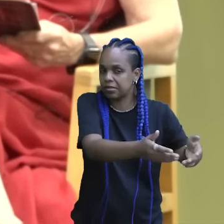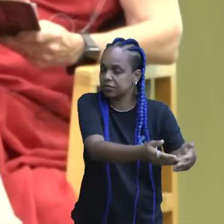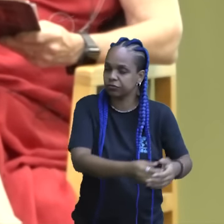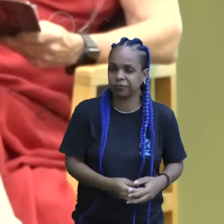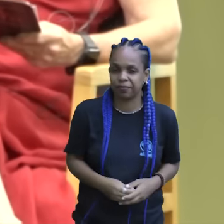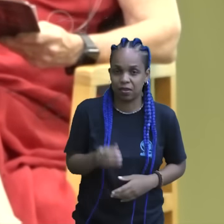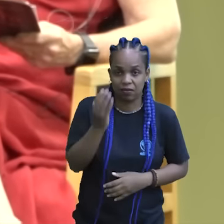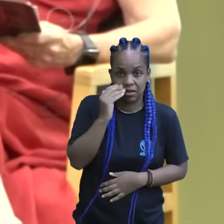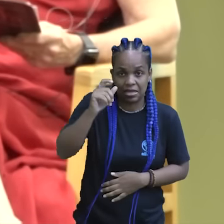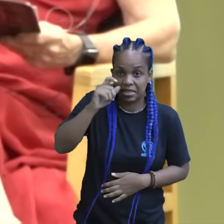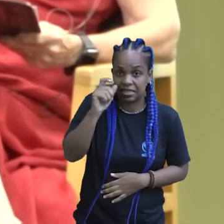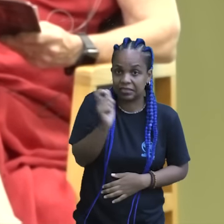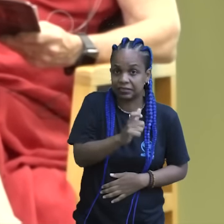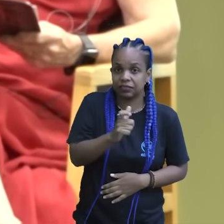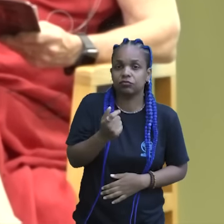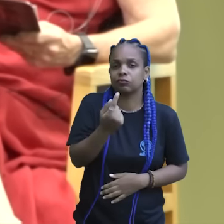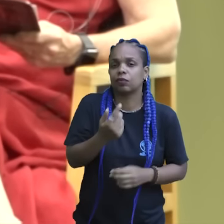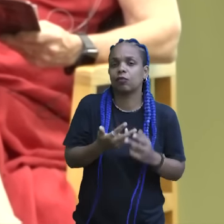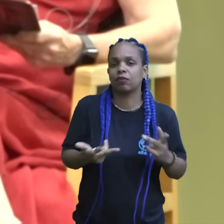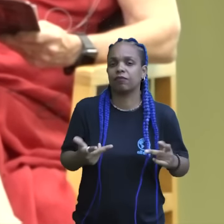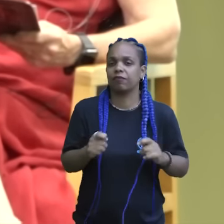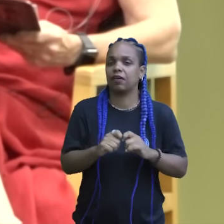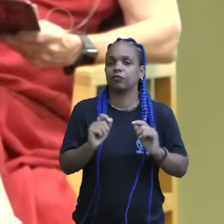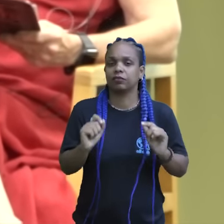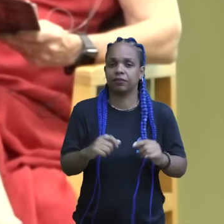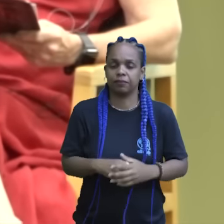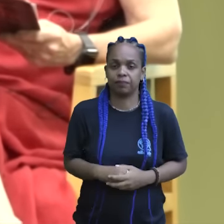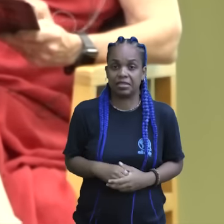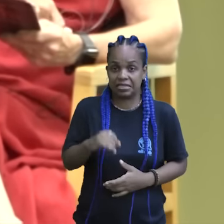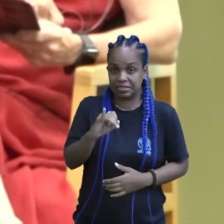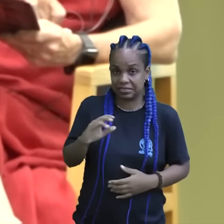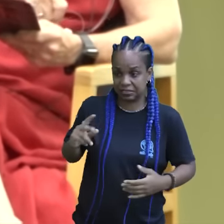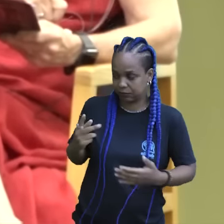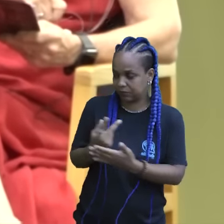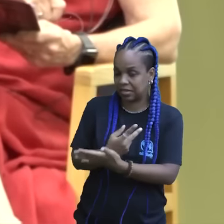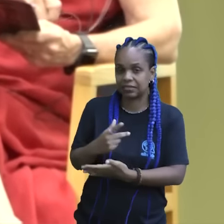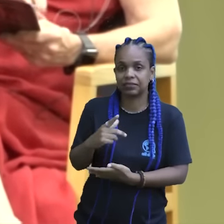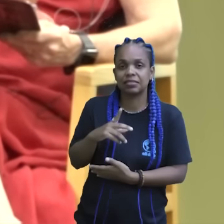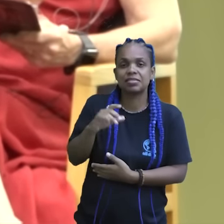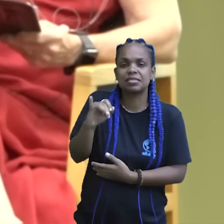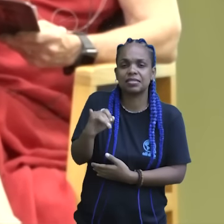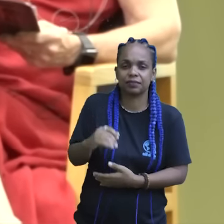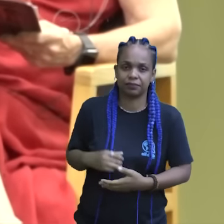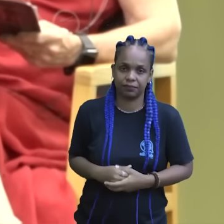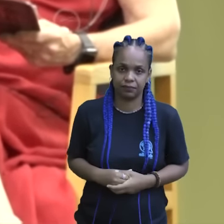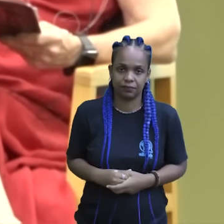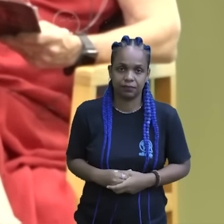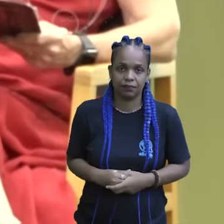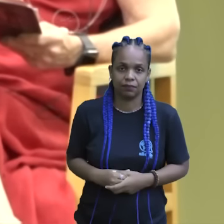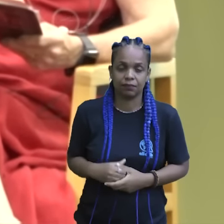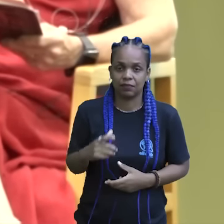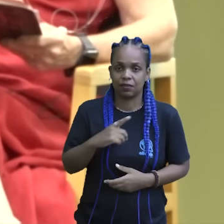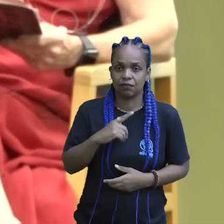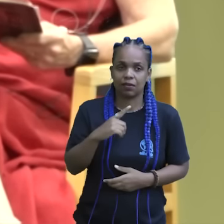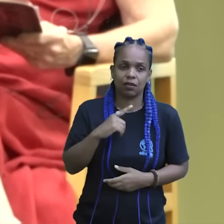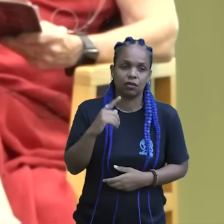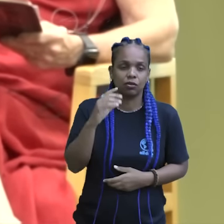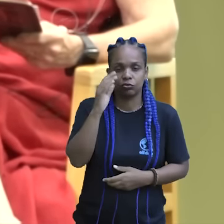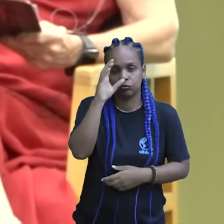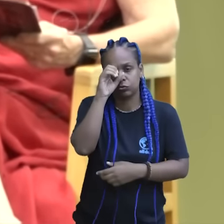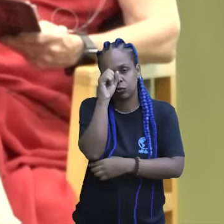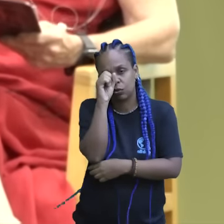Cili, bem como com sono, graças à prática que tinham do ofício, dispunham da liberdade de seus pares com a